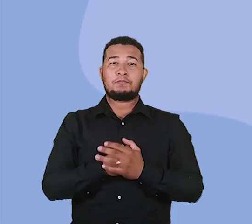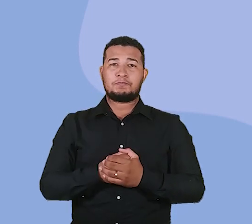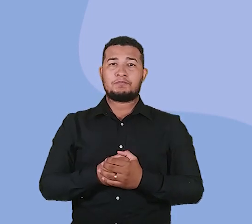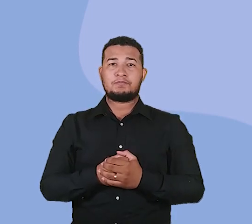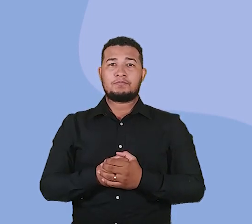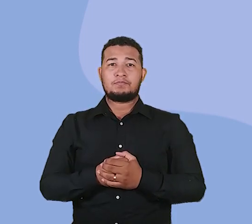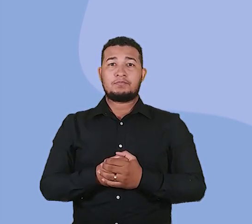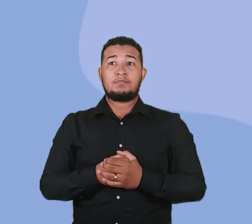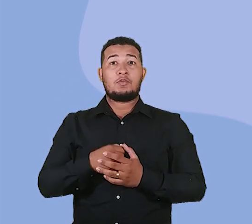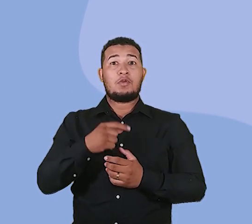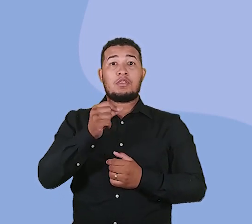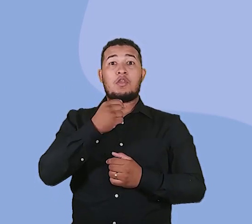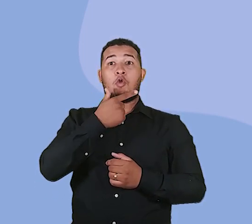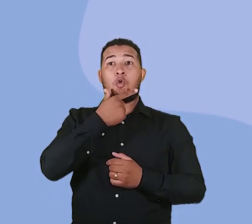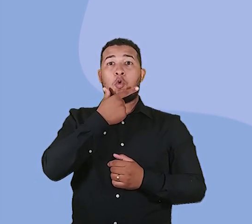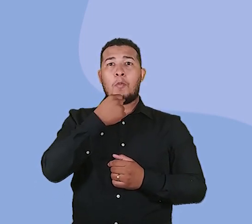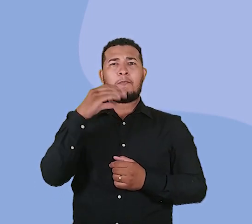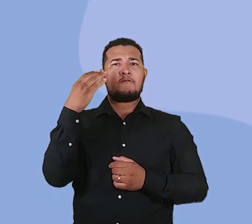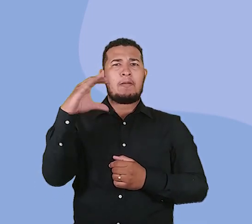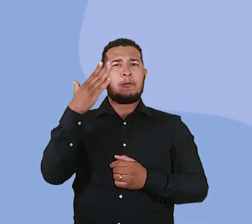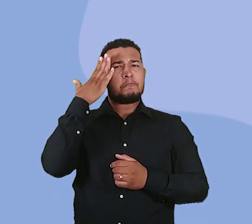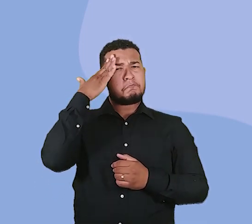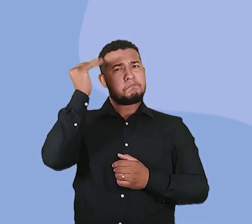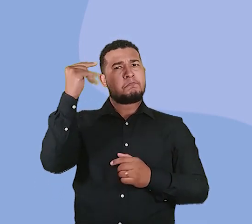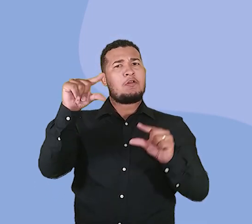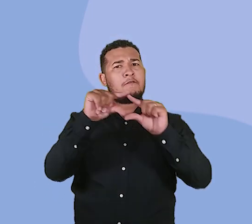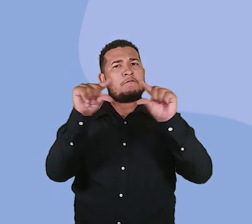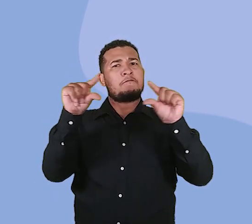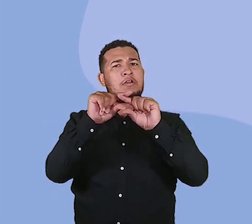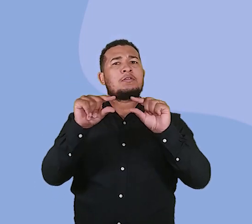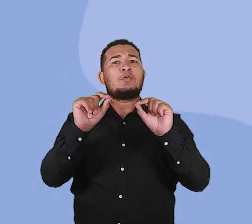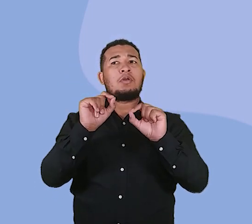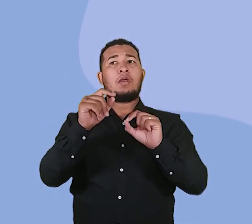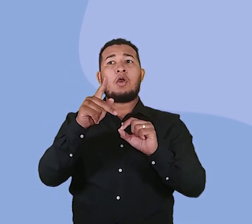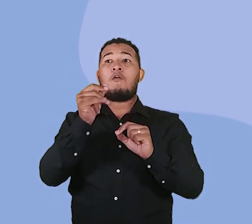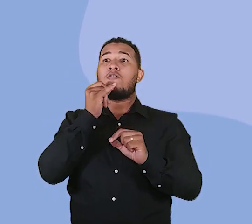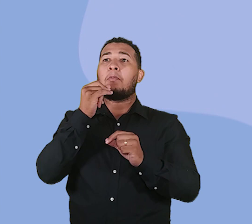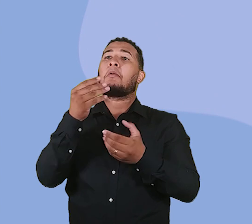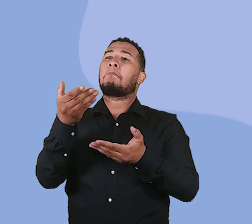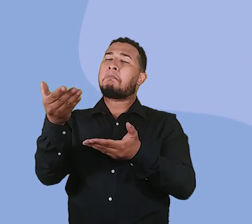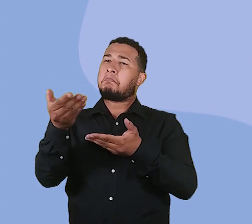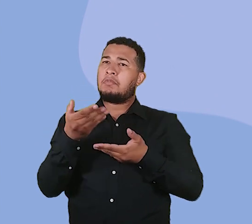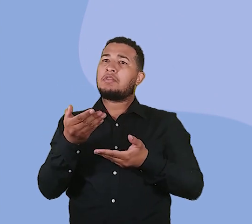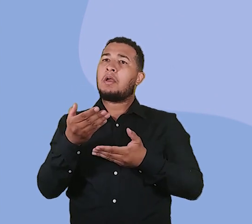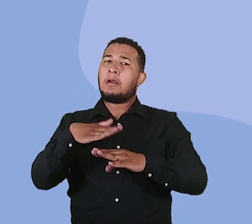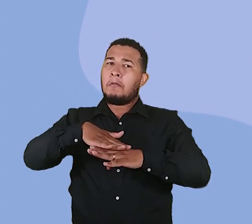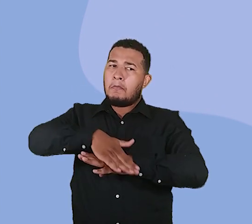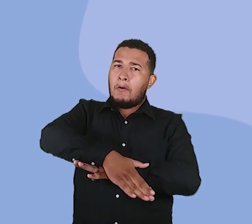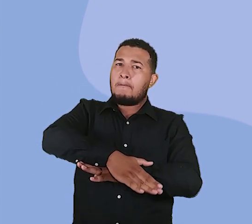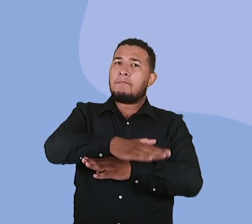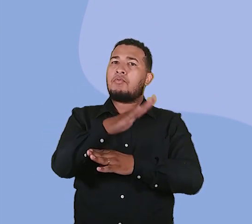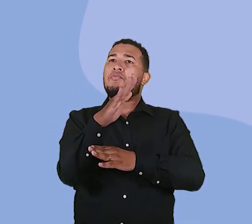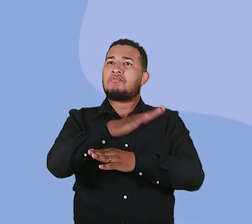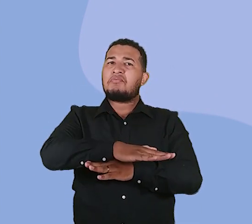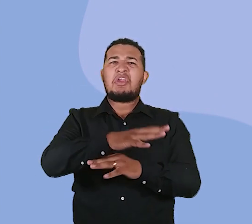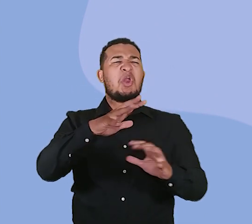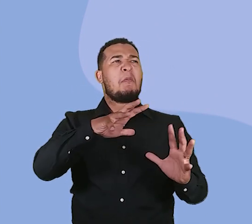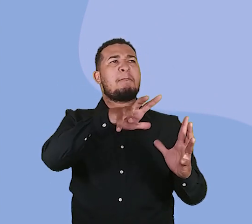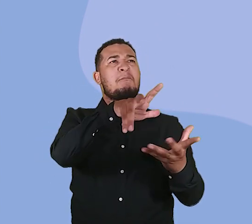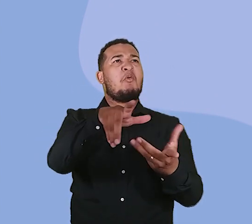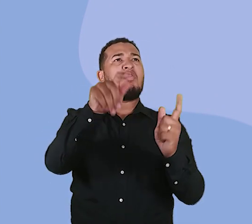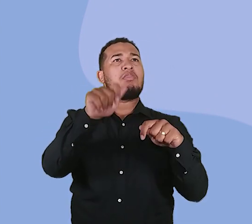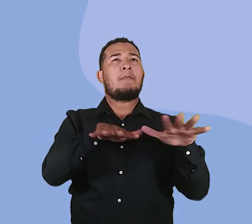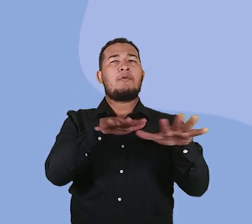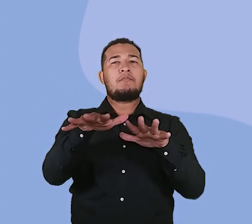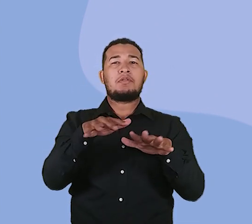questão famoso cientista eternizou a frase dê-me uma alavanca que moverei o mundo é só tá